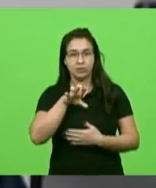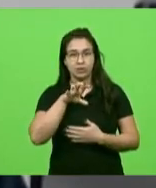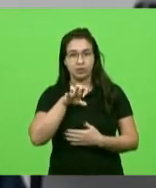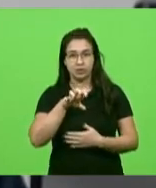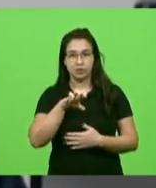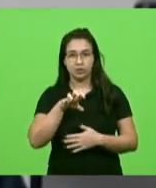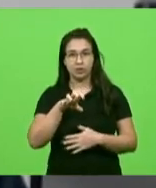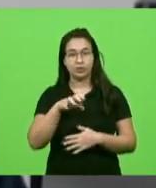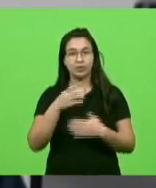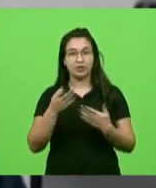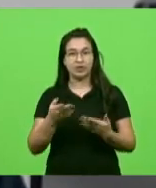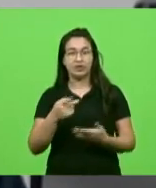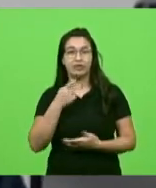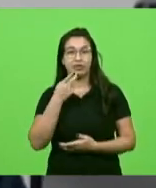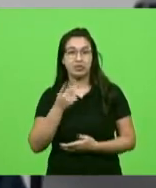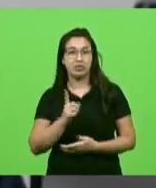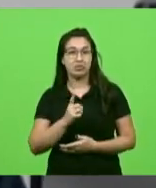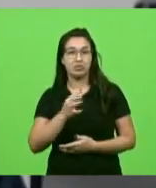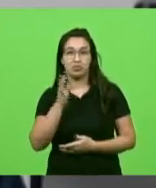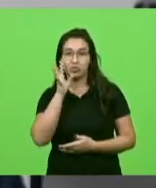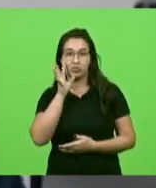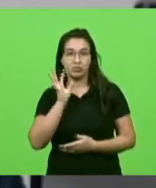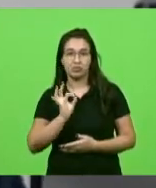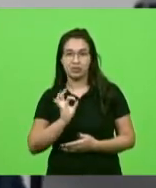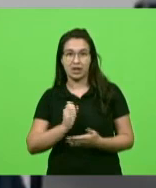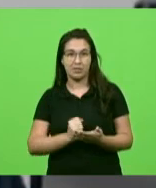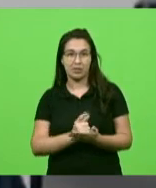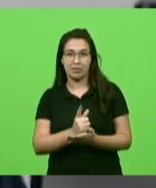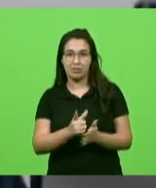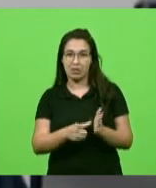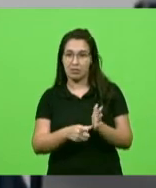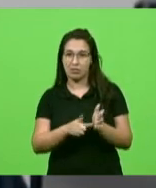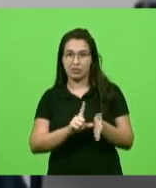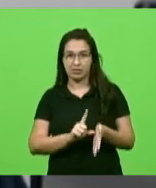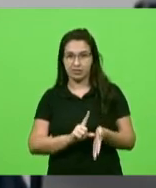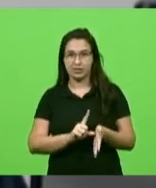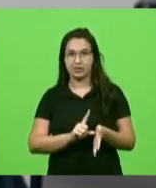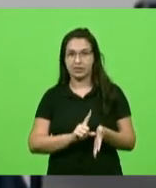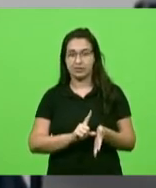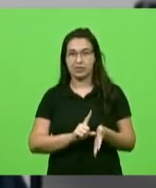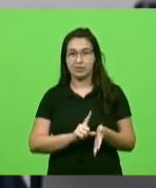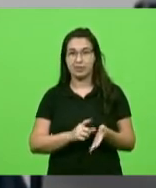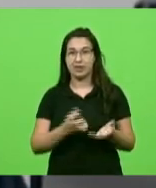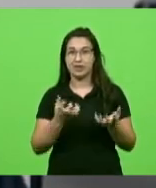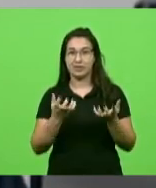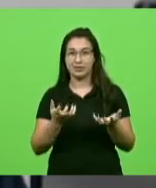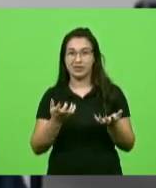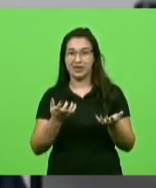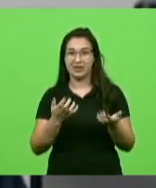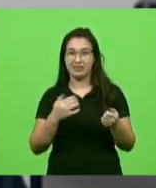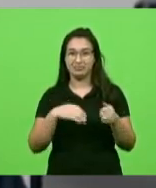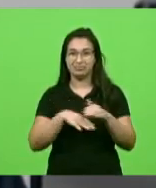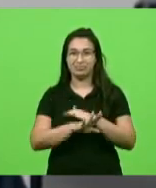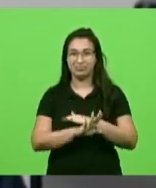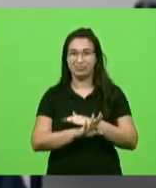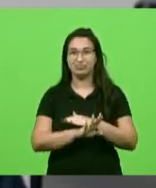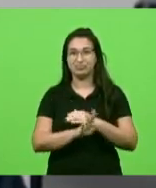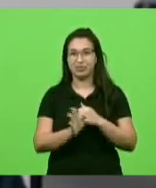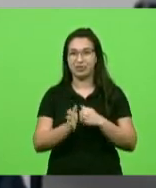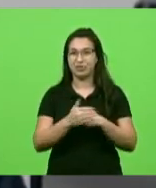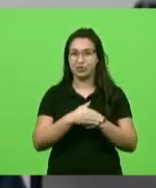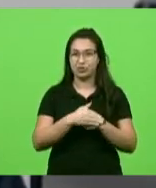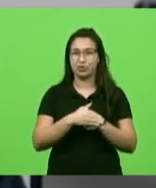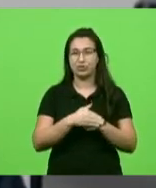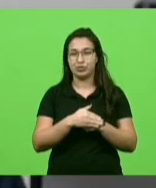o que respeita a negativa de prévio conhecimento acerca de pagamento antecipado a tentativa de encobrir a ambiência para contratação realizada